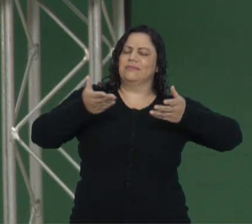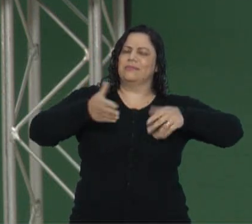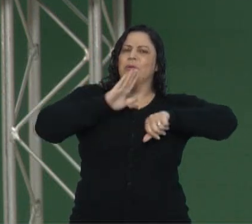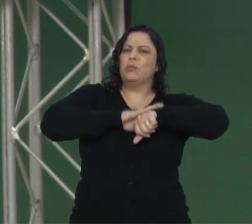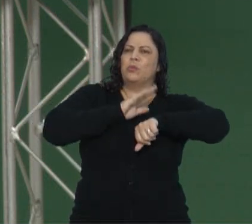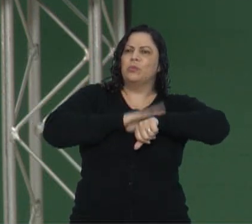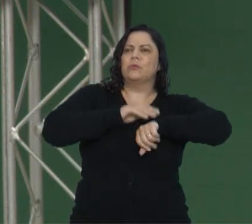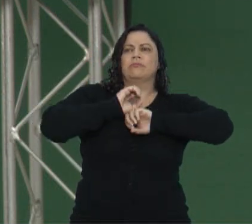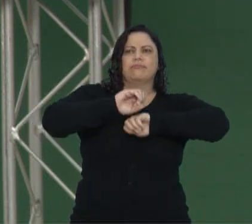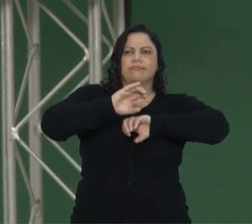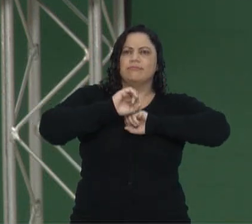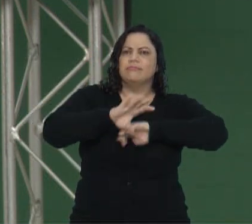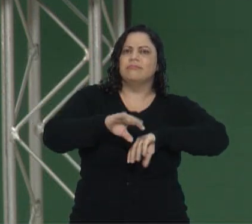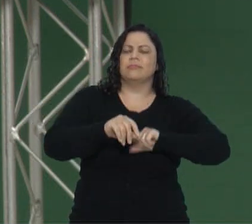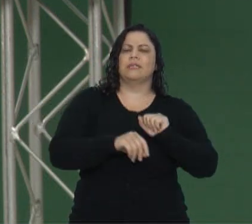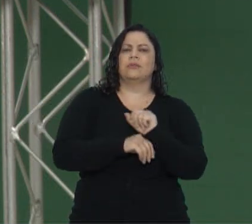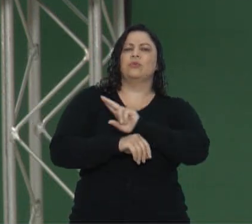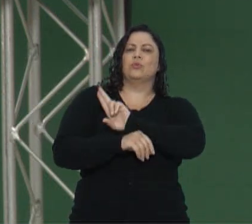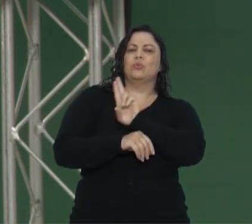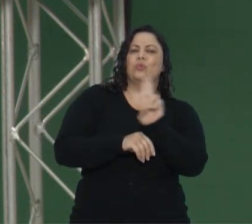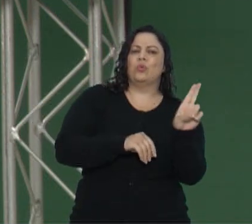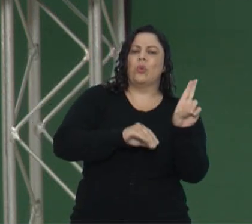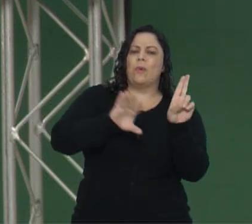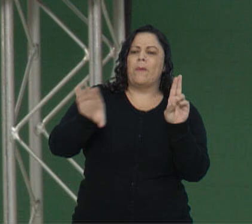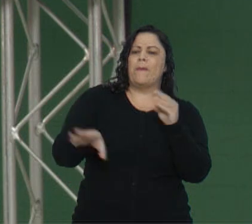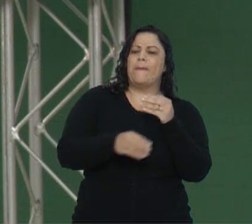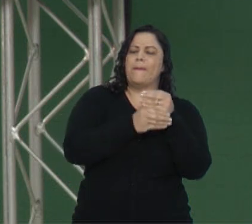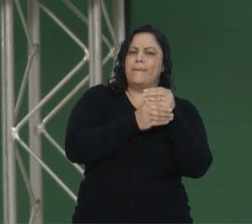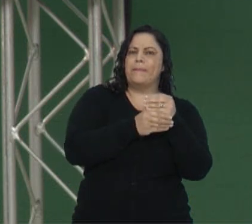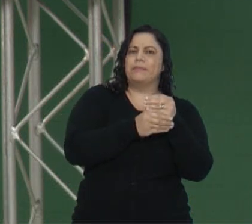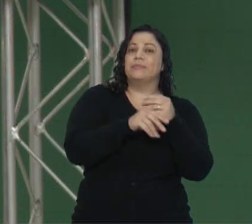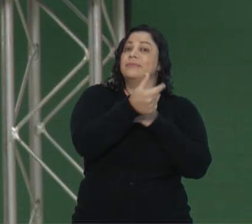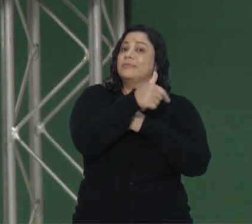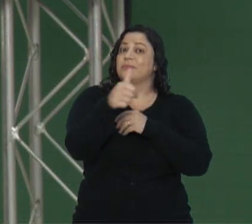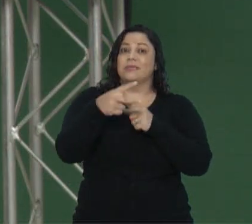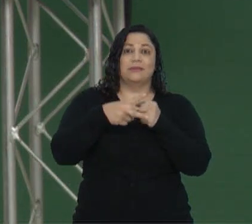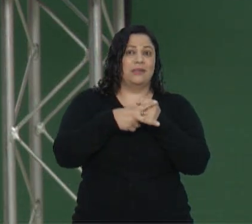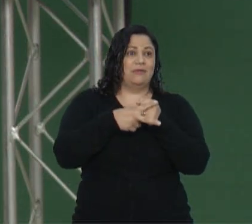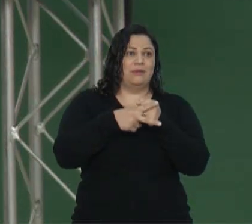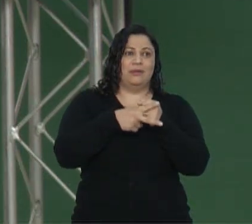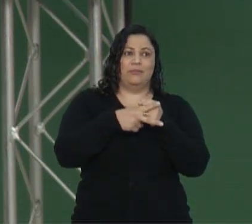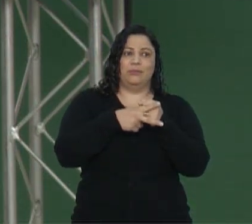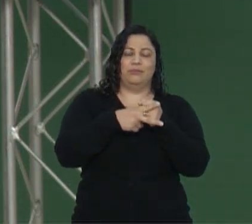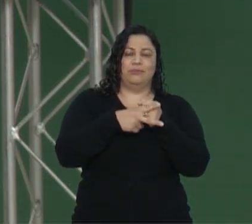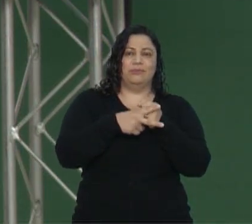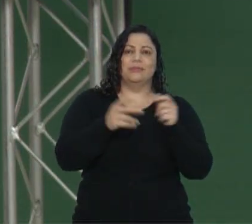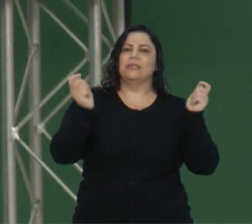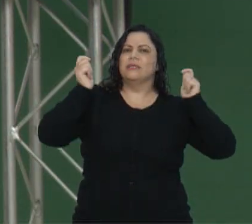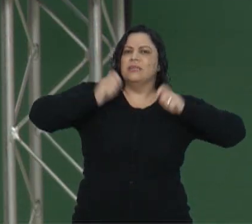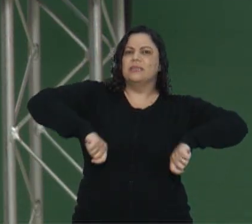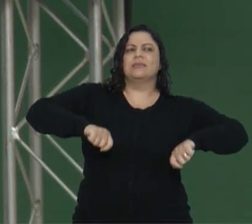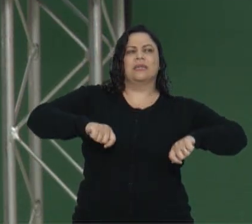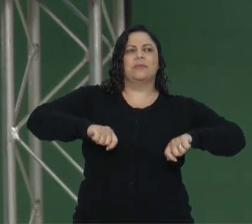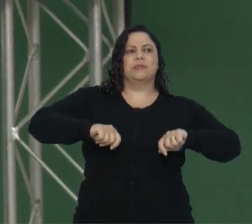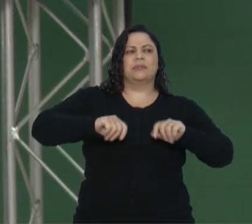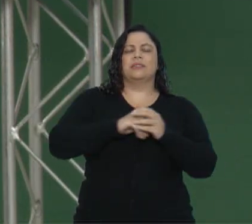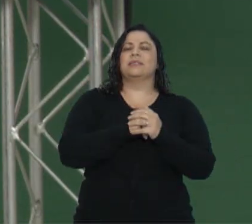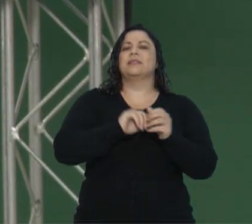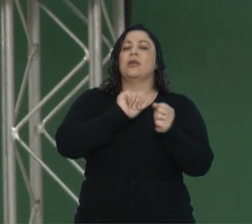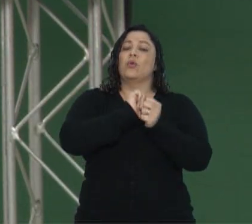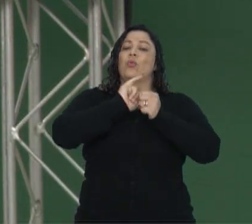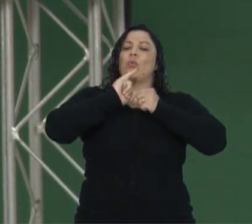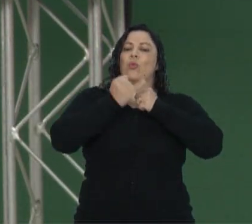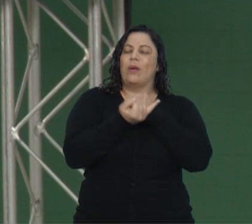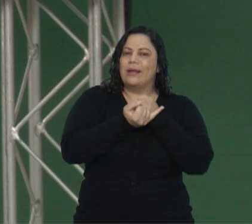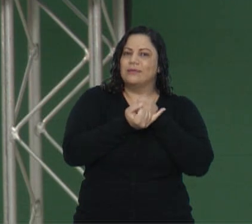momento de regência nominal. A ideia é o nome, tá? Então, veja. A regência nominal se estabelece entre um adjetivo, que é um